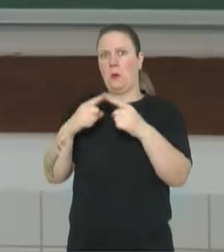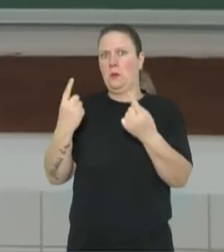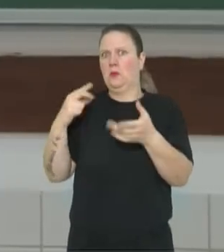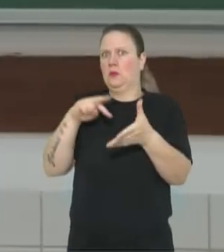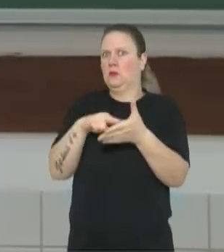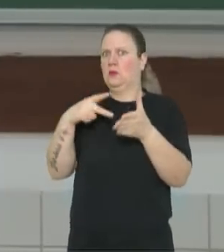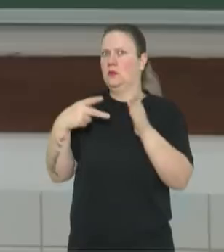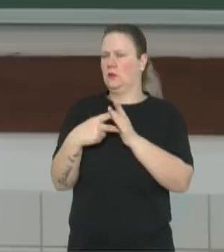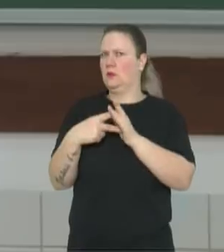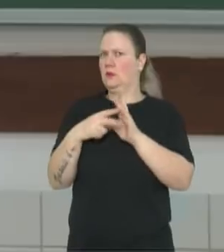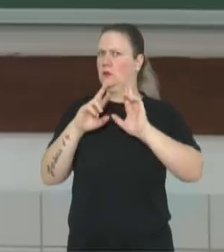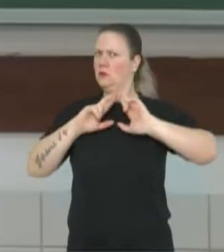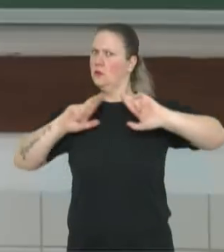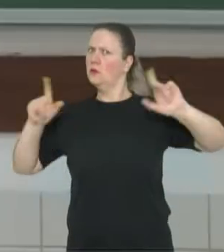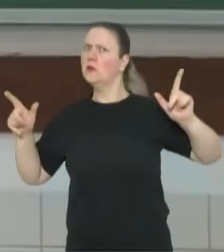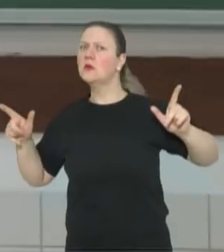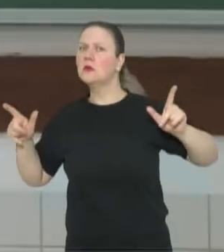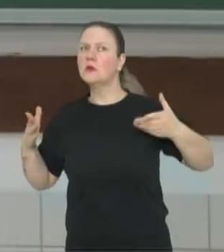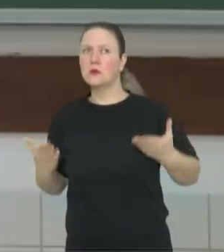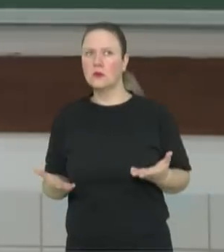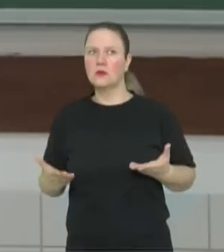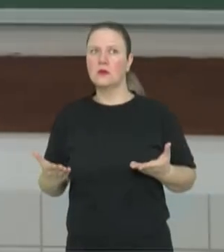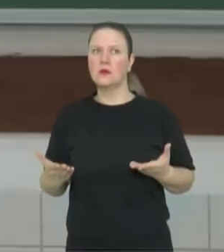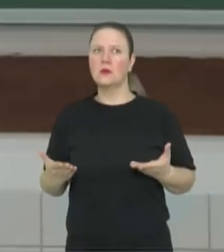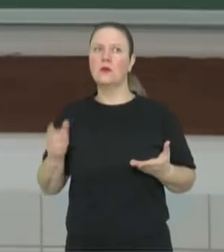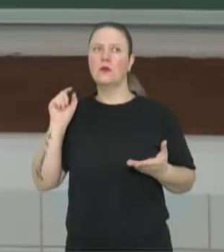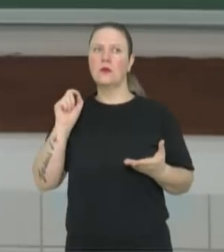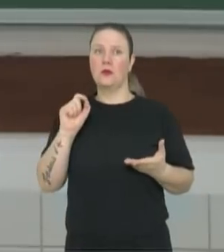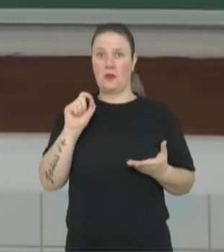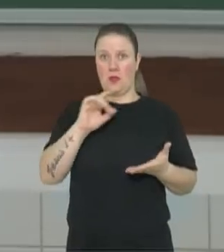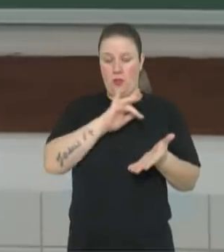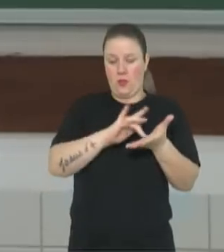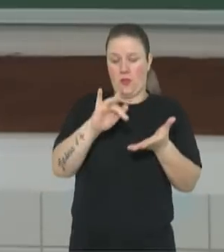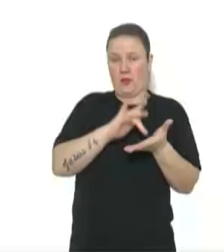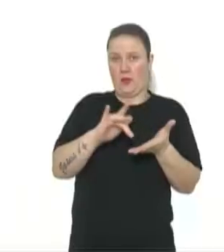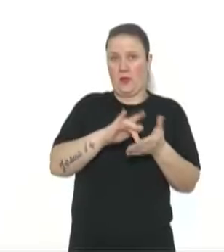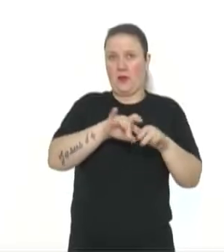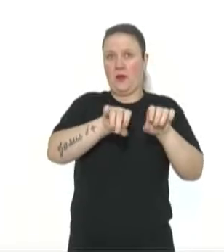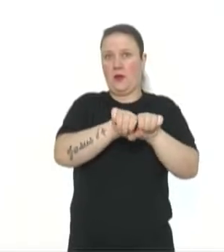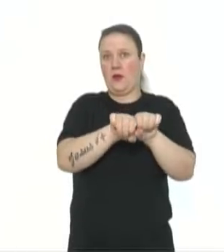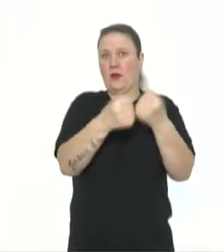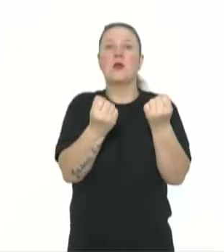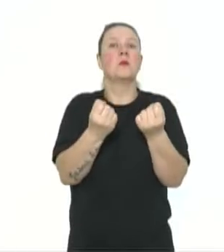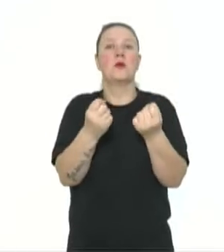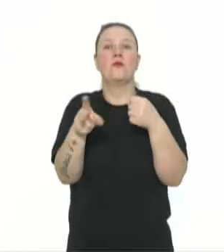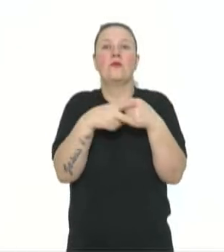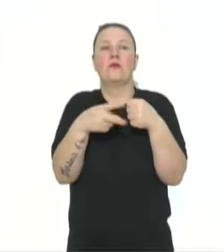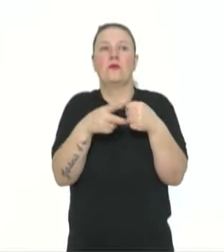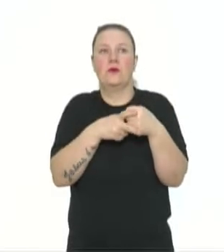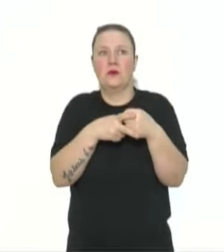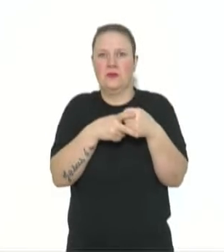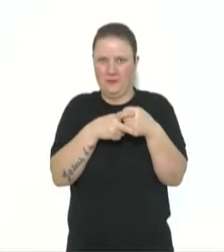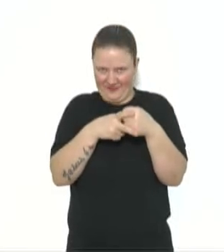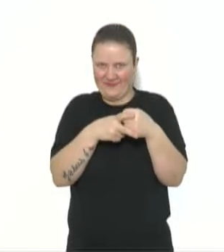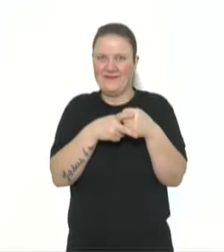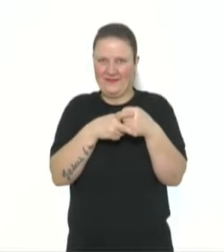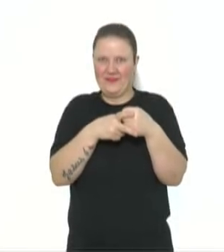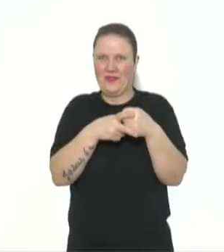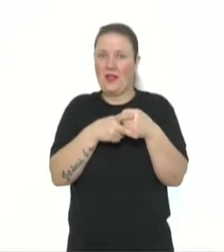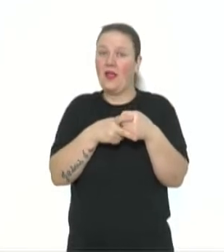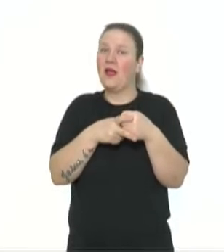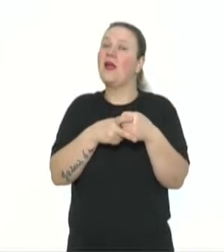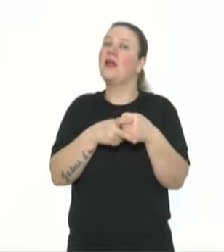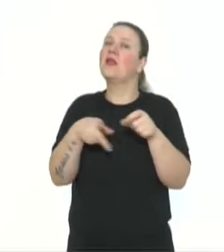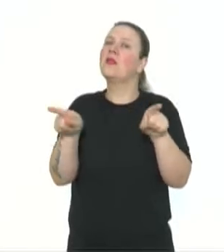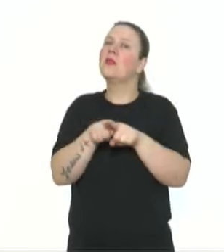é completamente diferente, né? Nesse caso aqui, eu estou falando sobre o verbo quebrar. Você quebra, nós